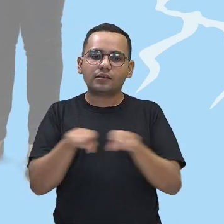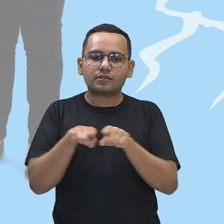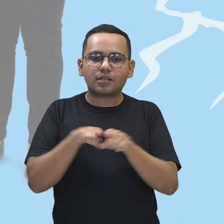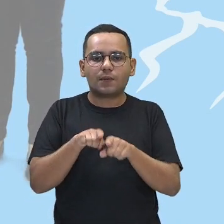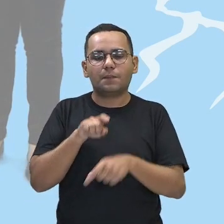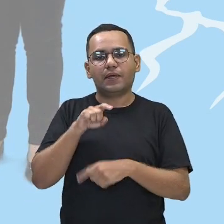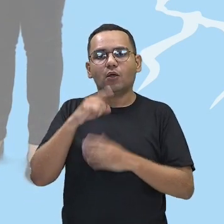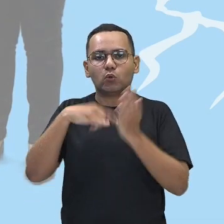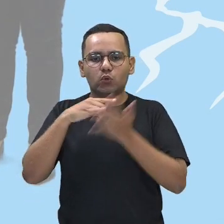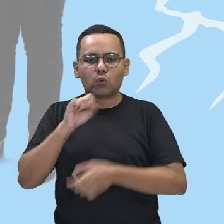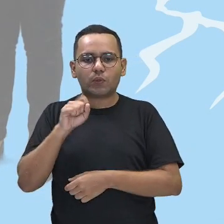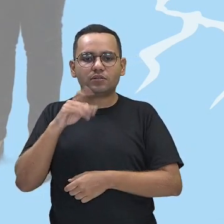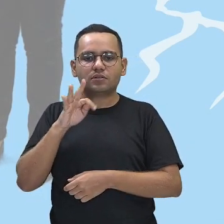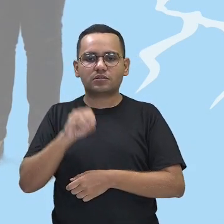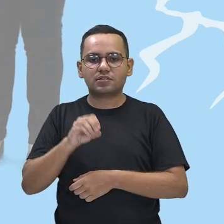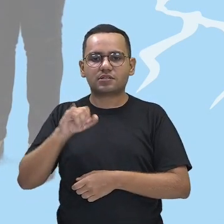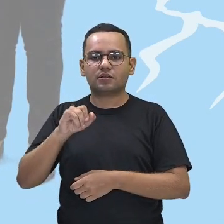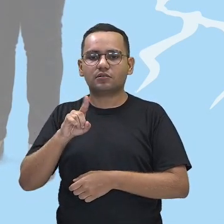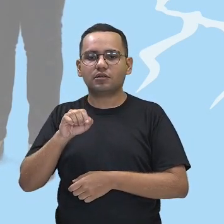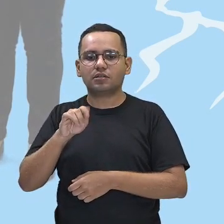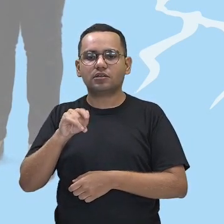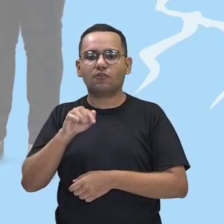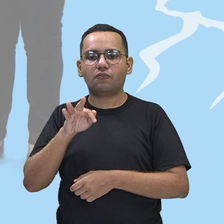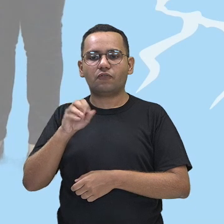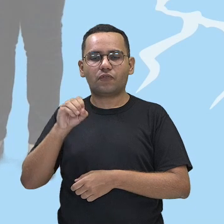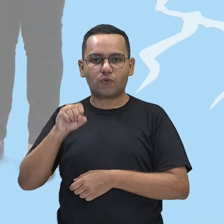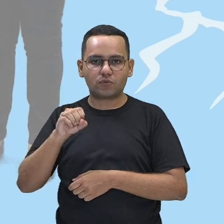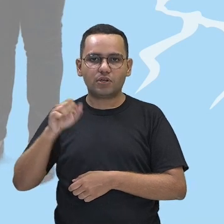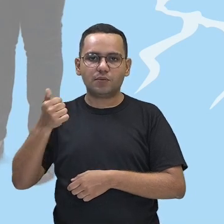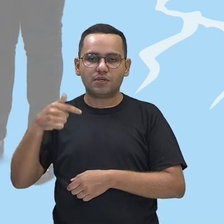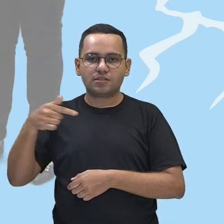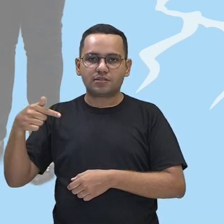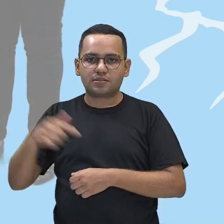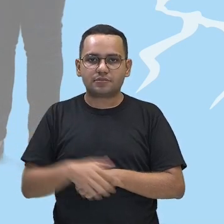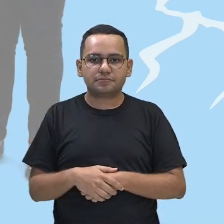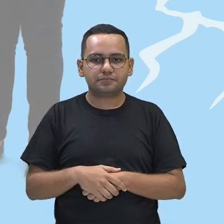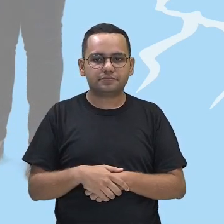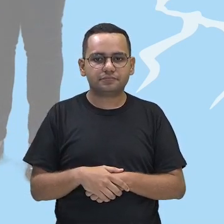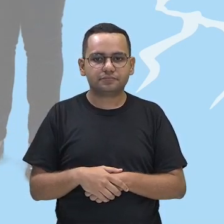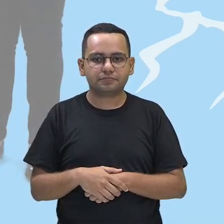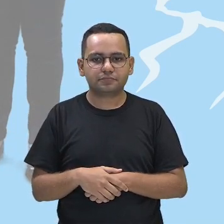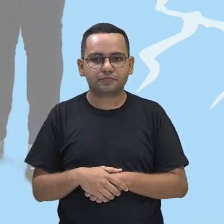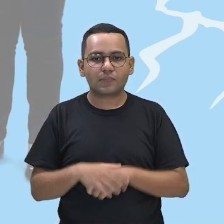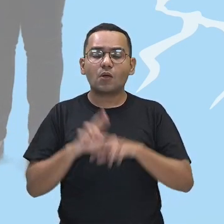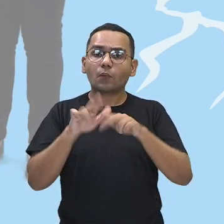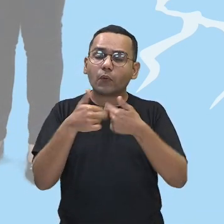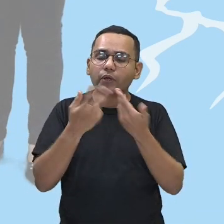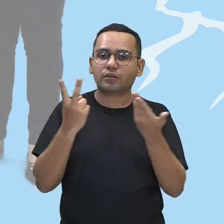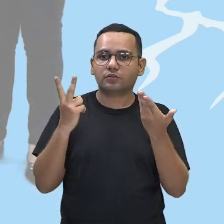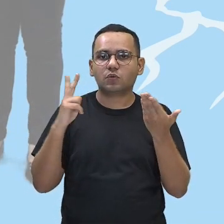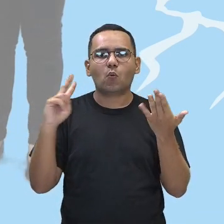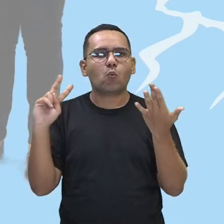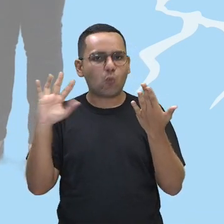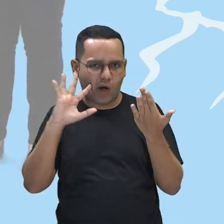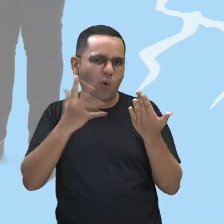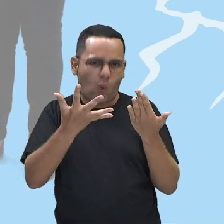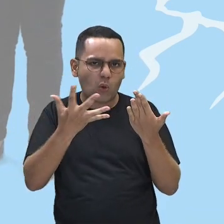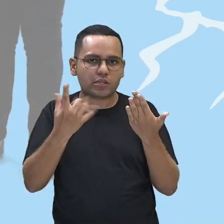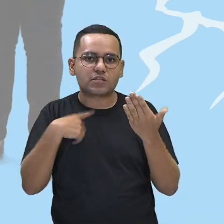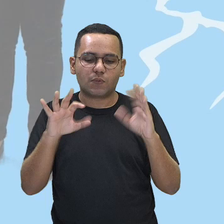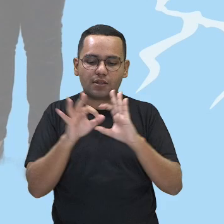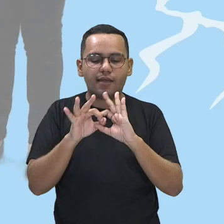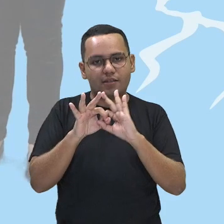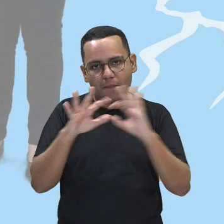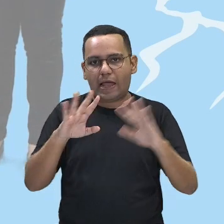Santo Ildefonso, de 1777. O advento da independência do Brasil, em